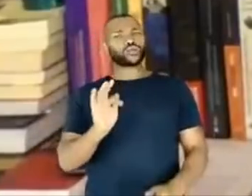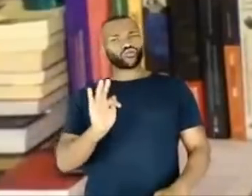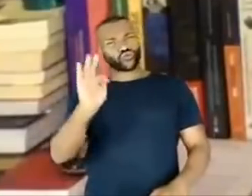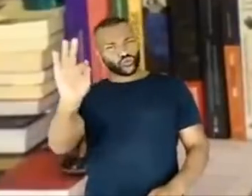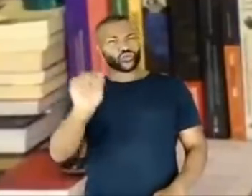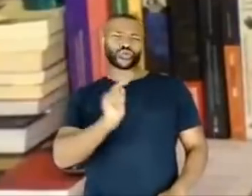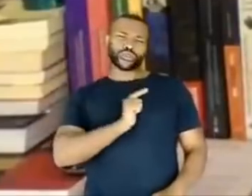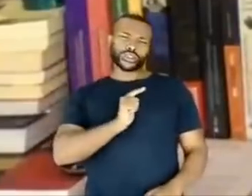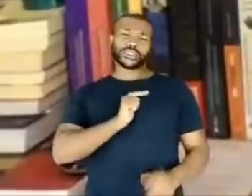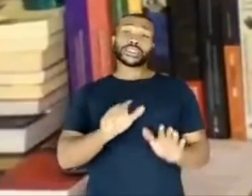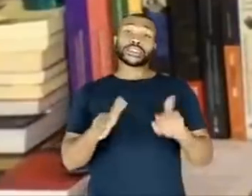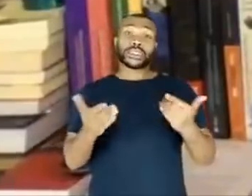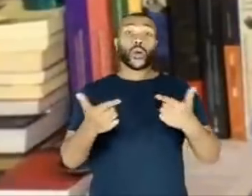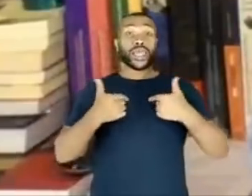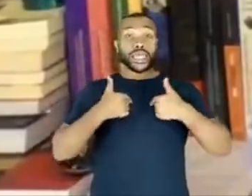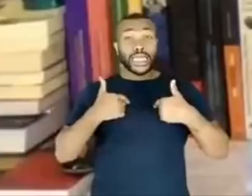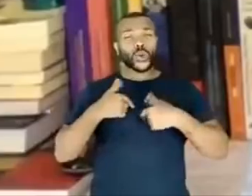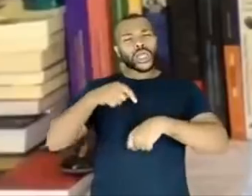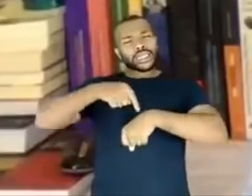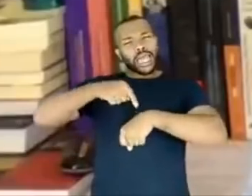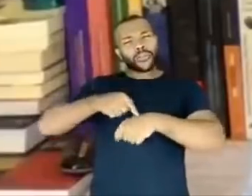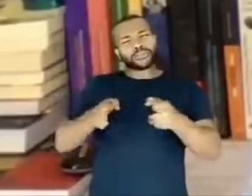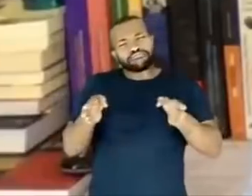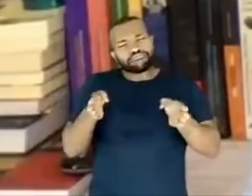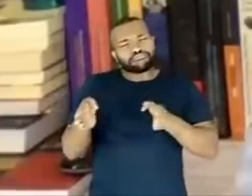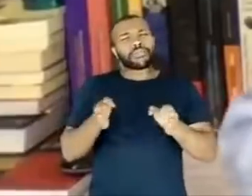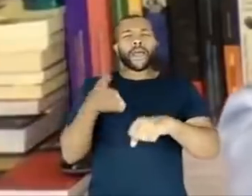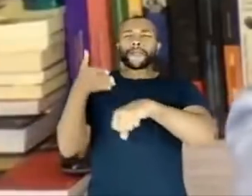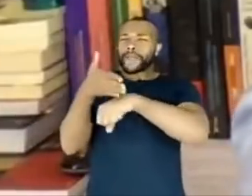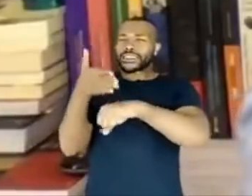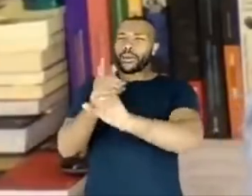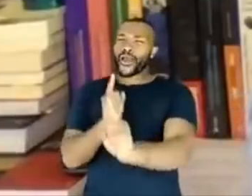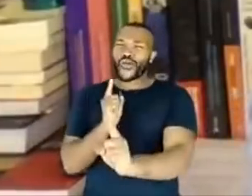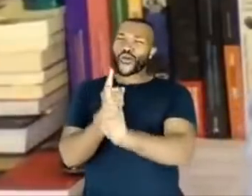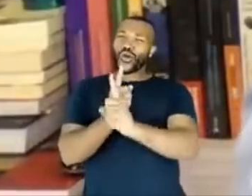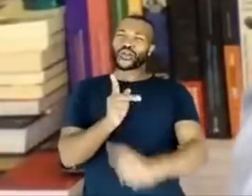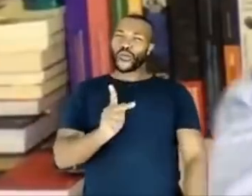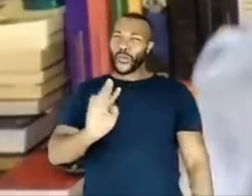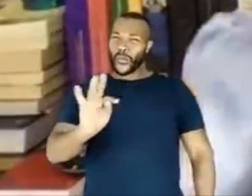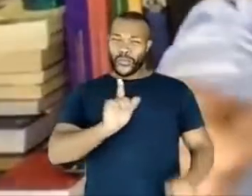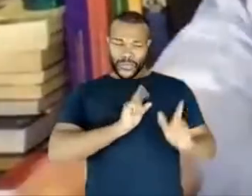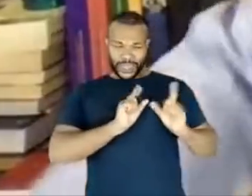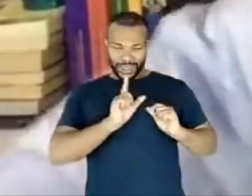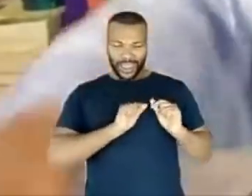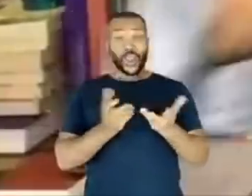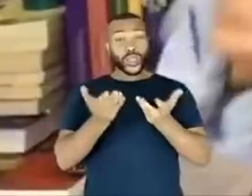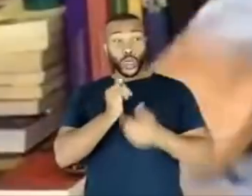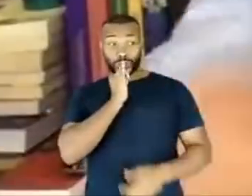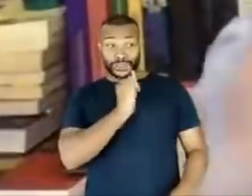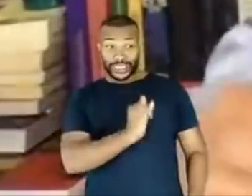que eu tenho muito tempo para participar de muito encontro do PT. Mas eu quero que você saiba, Gleice, que mesmo que eu